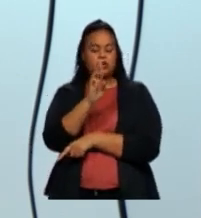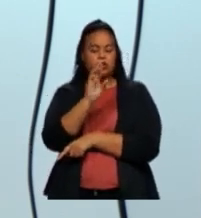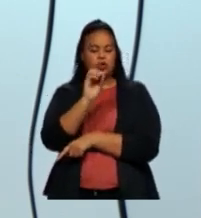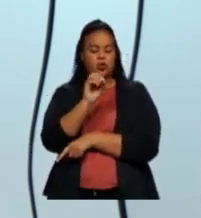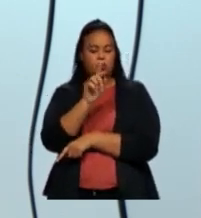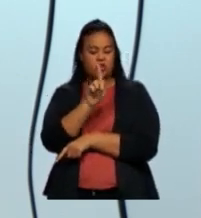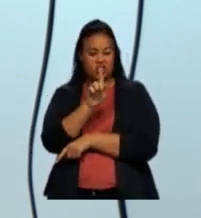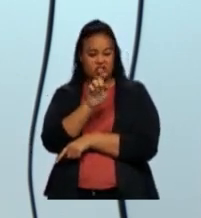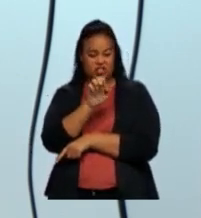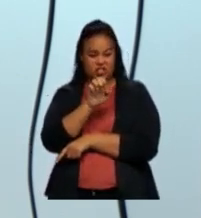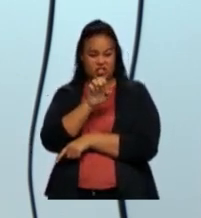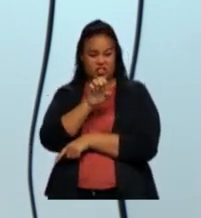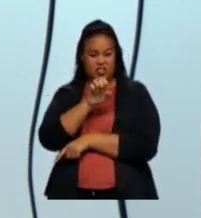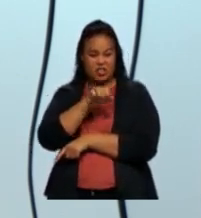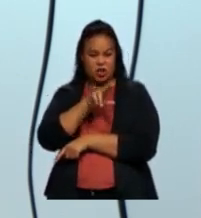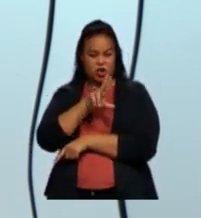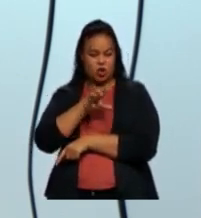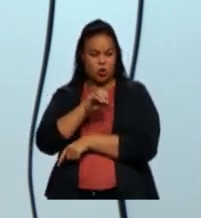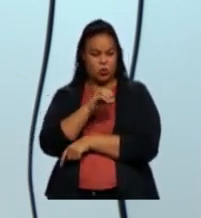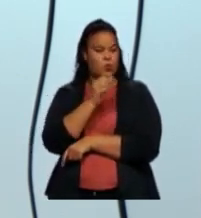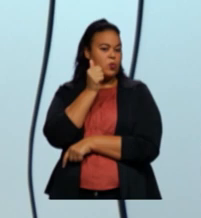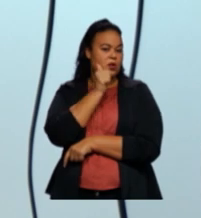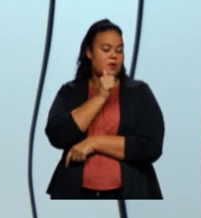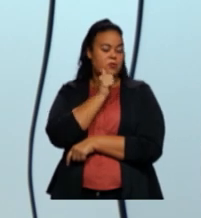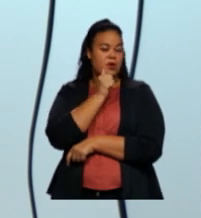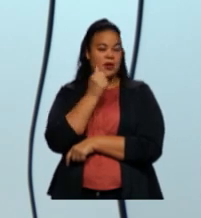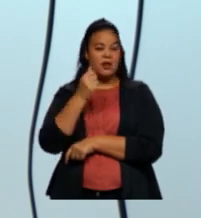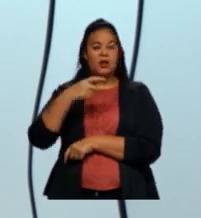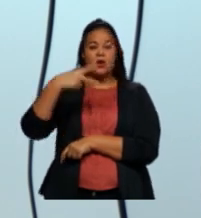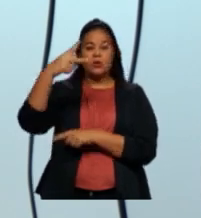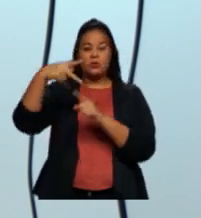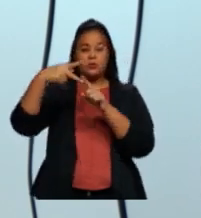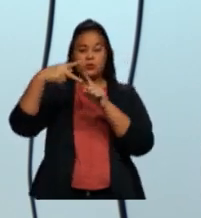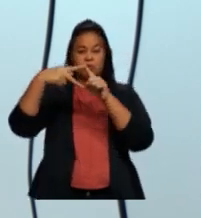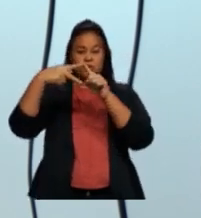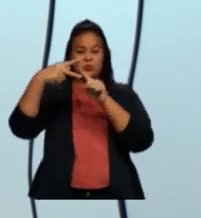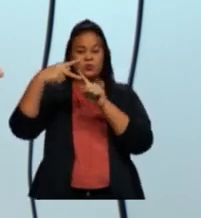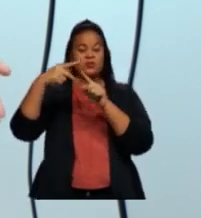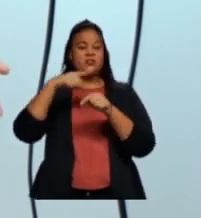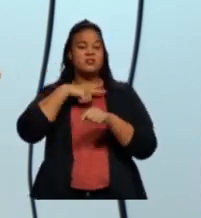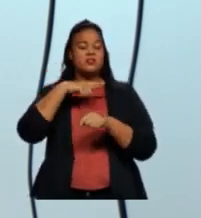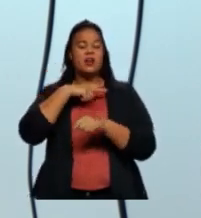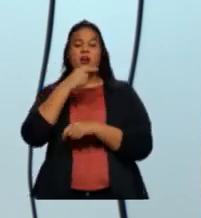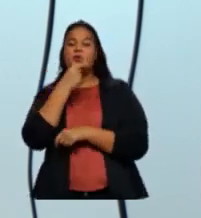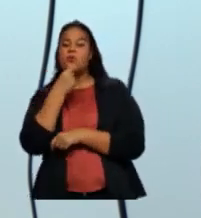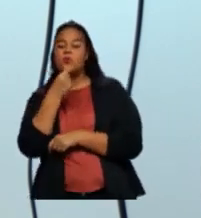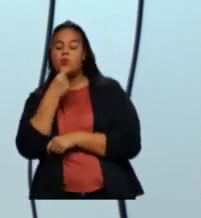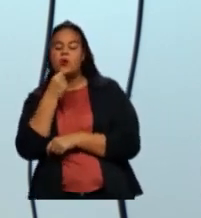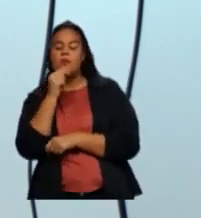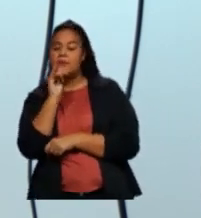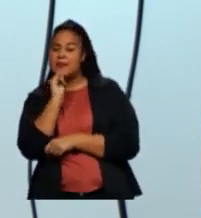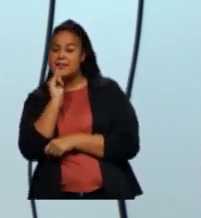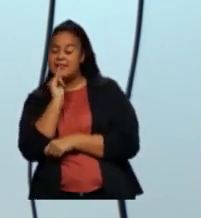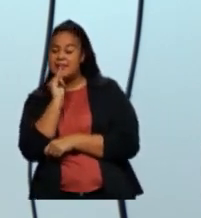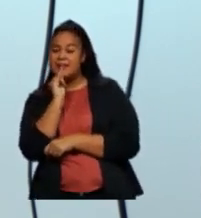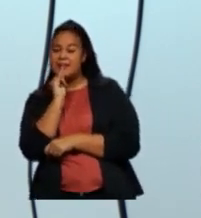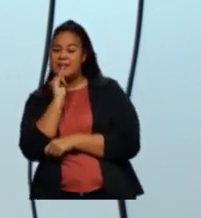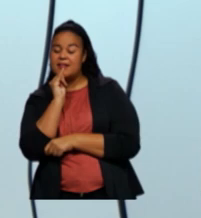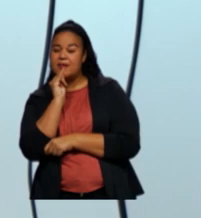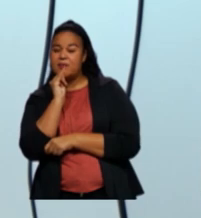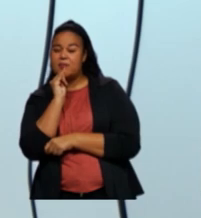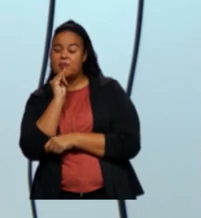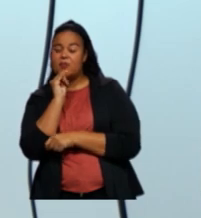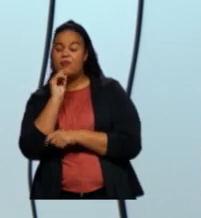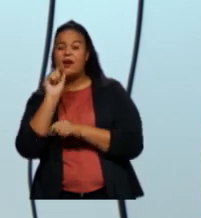na menina. Esses hormônios, eles são produzidos no homem, por exemplo, no menino, ele vai